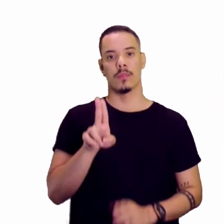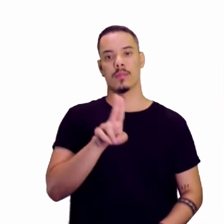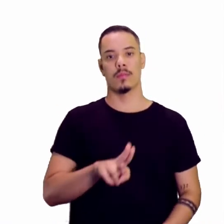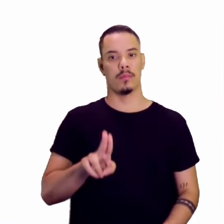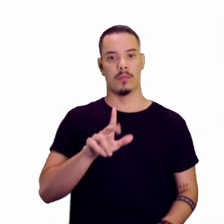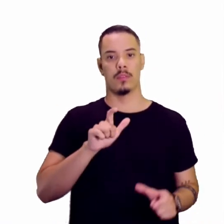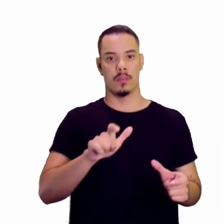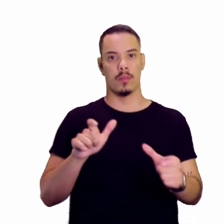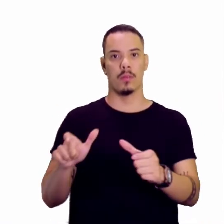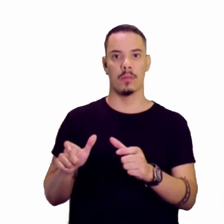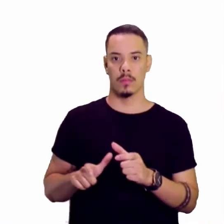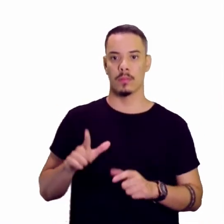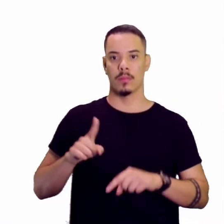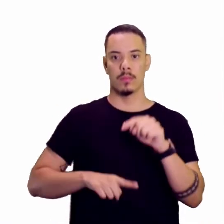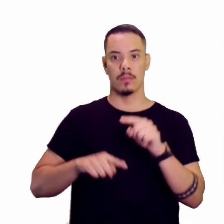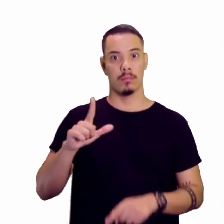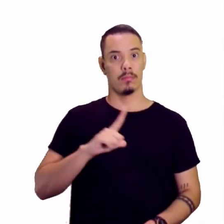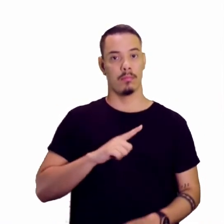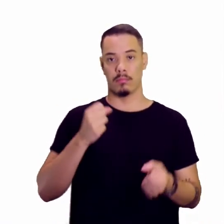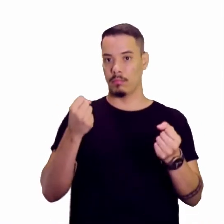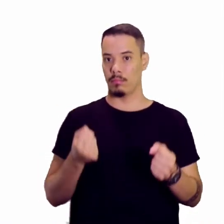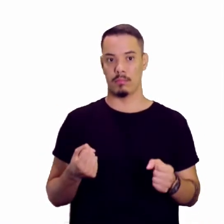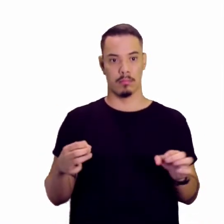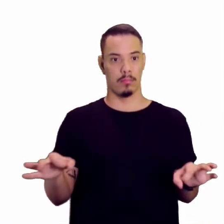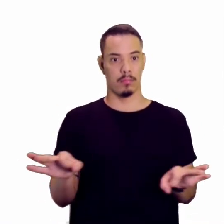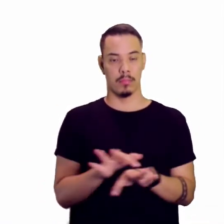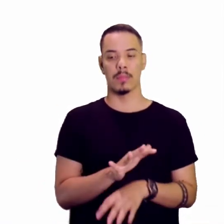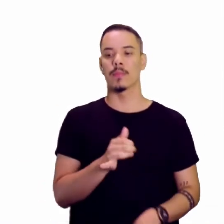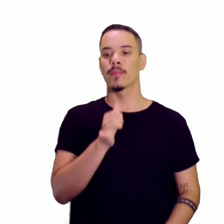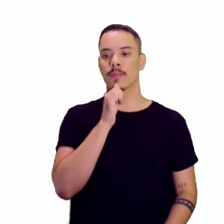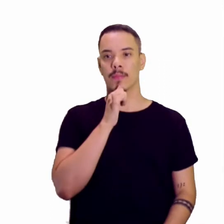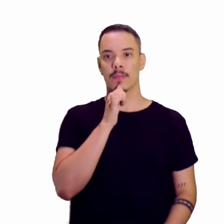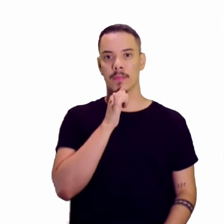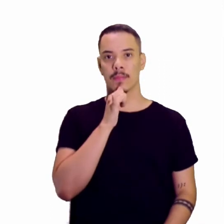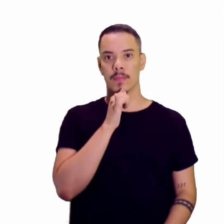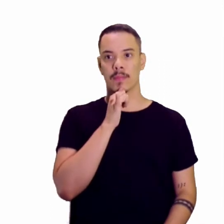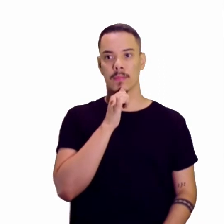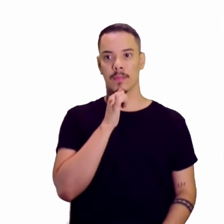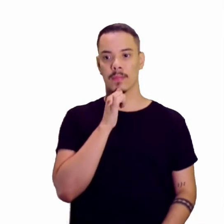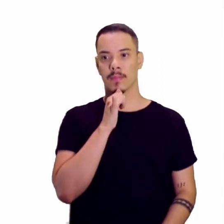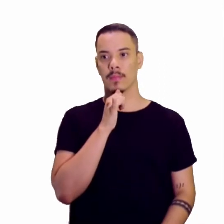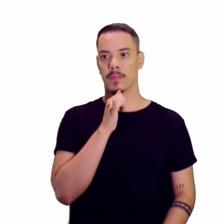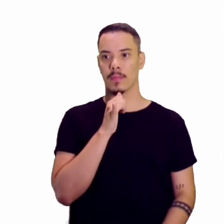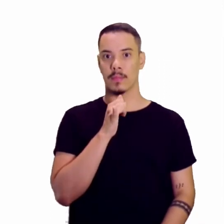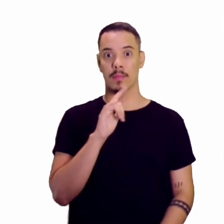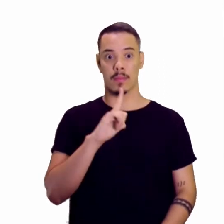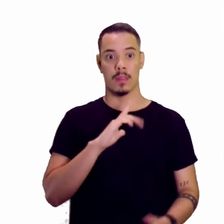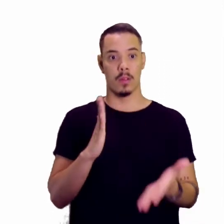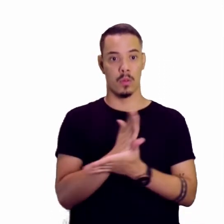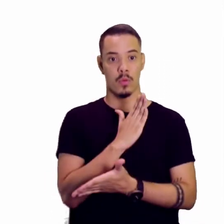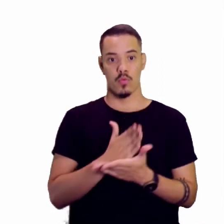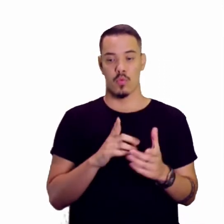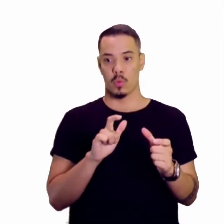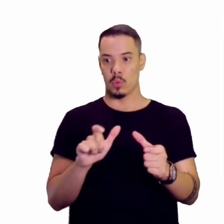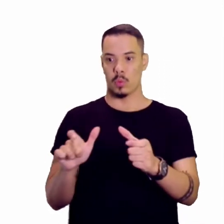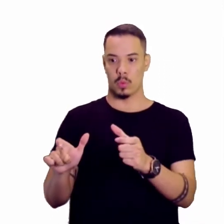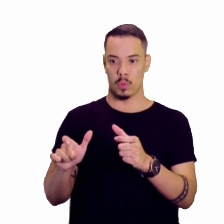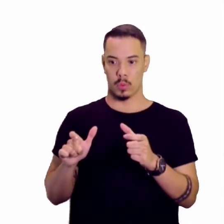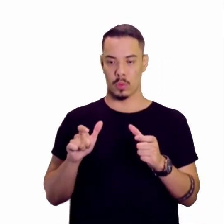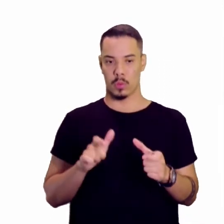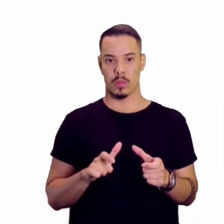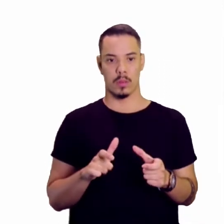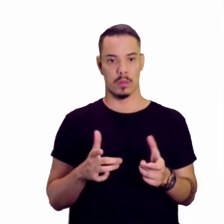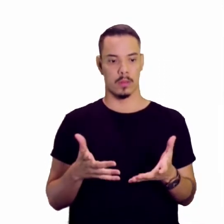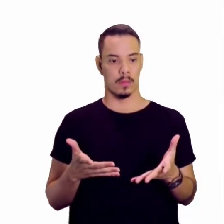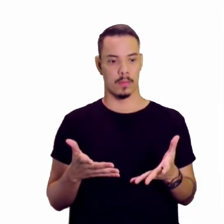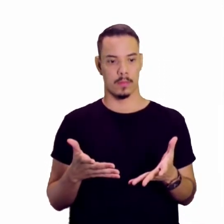em locais onde os objetos têm peso. Se for lá na câmara que nós vimos gravitacional aí, na